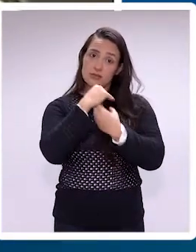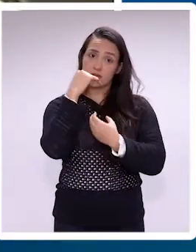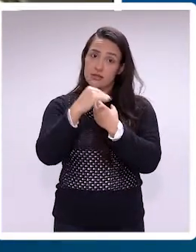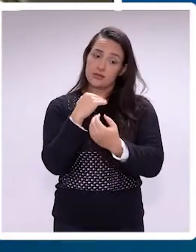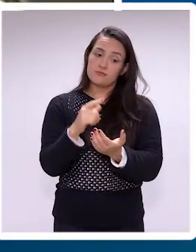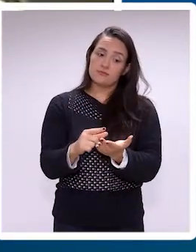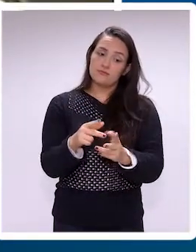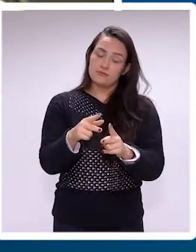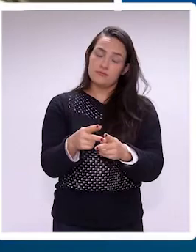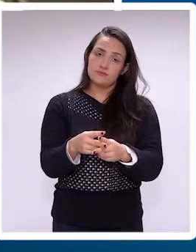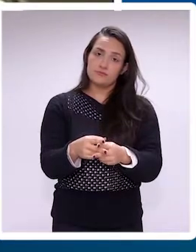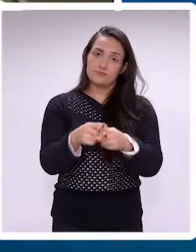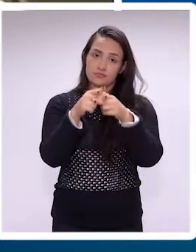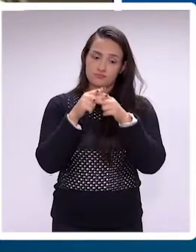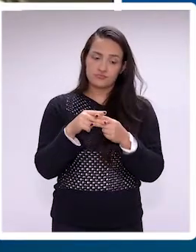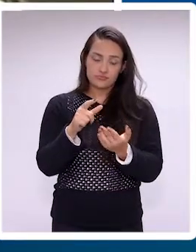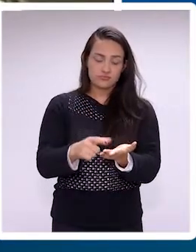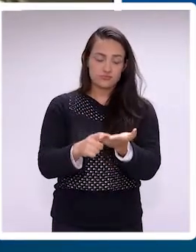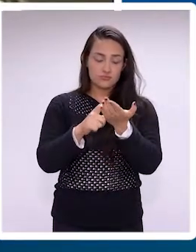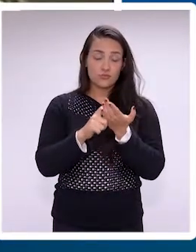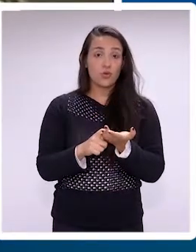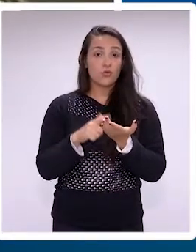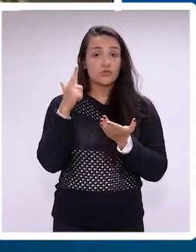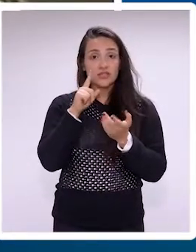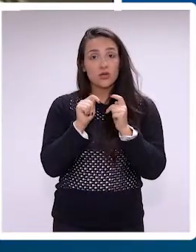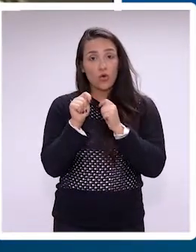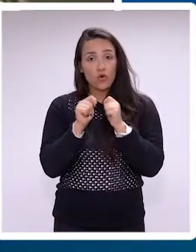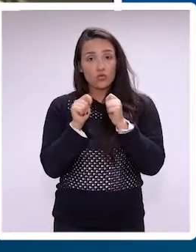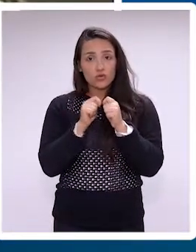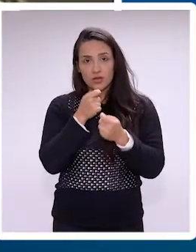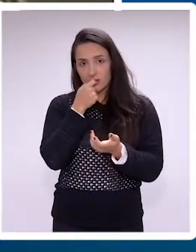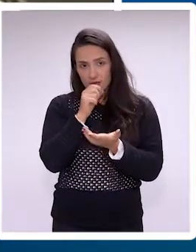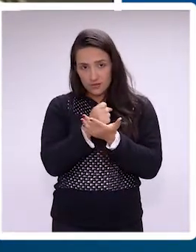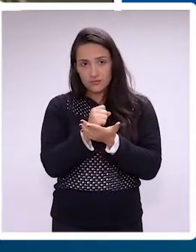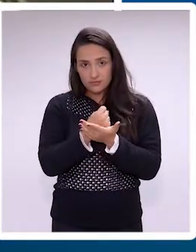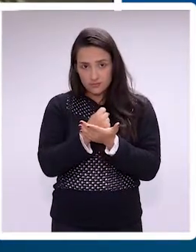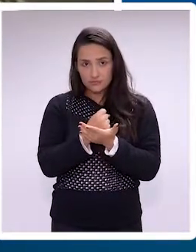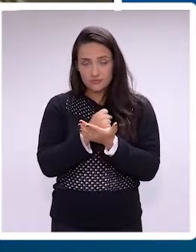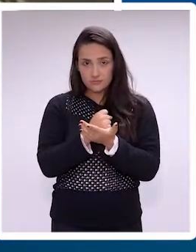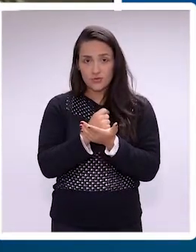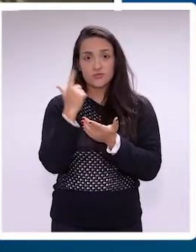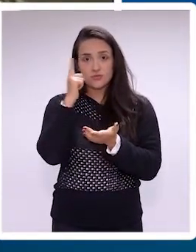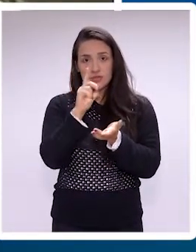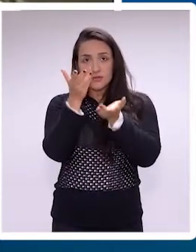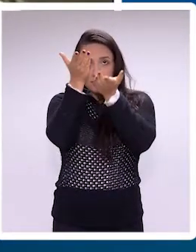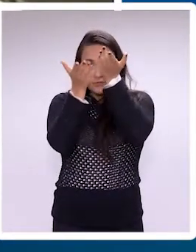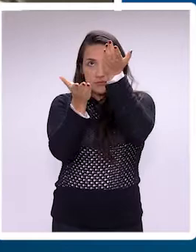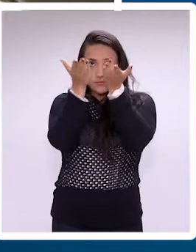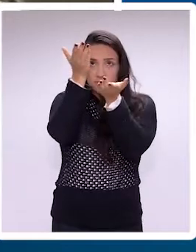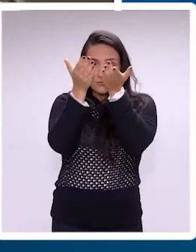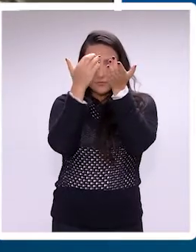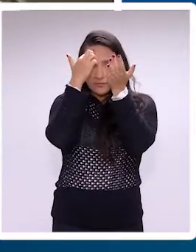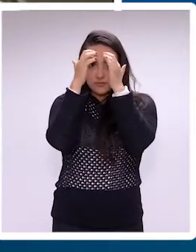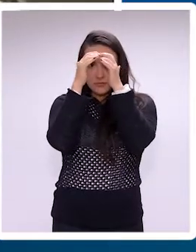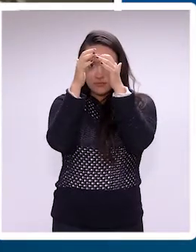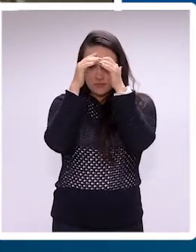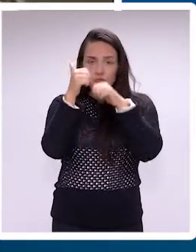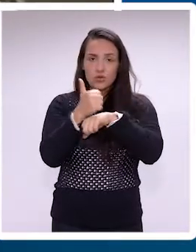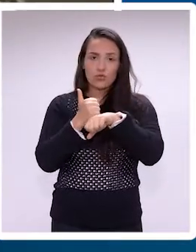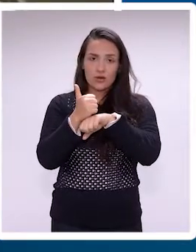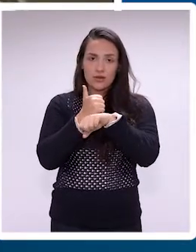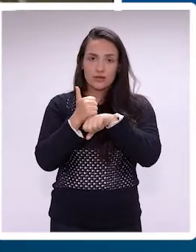da intensidade desses sintomas e possa melhorar a sua sensação, a qualidade de vida e